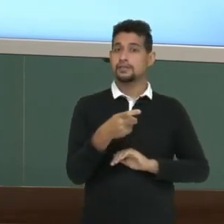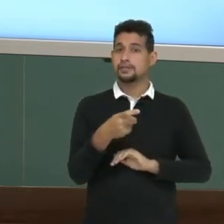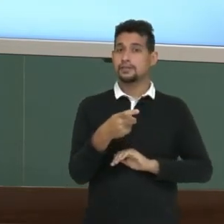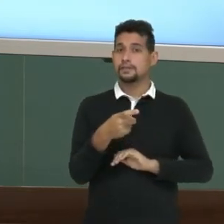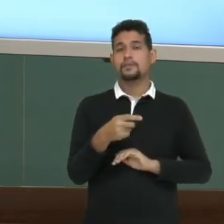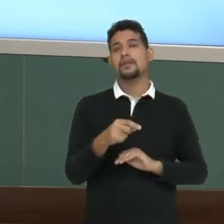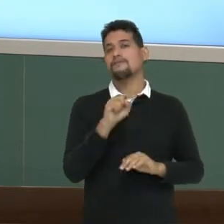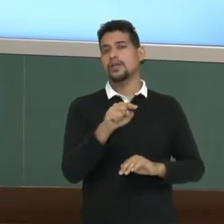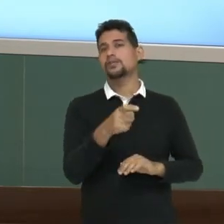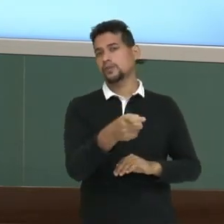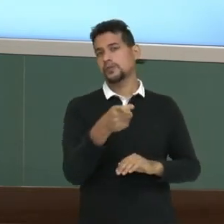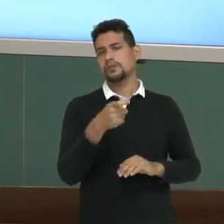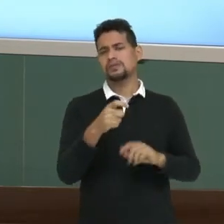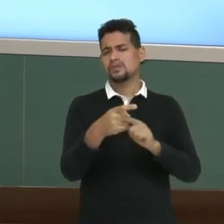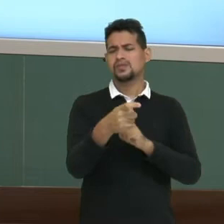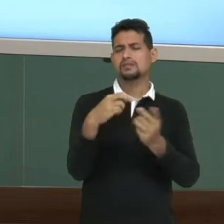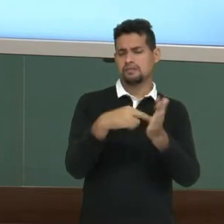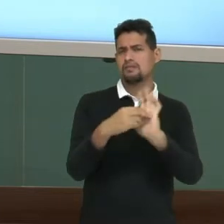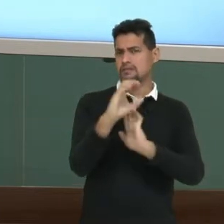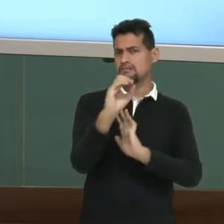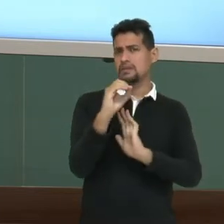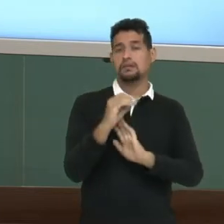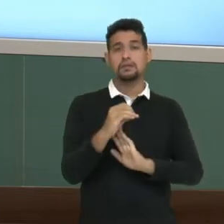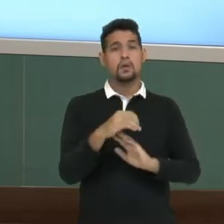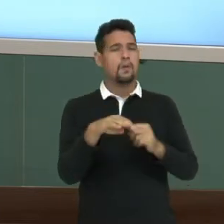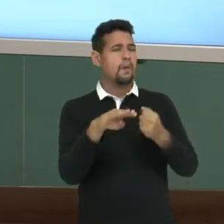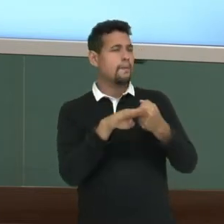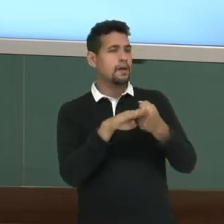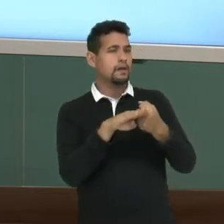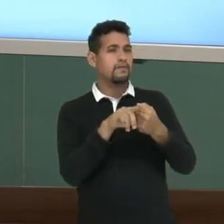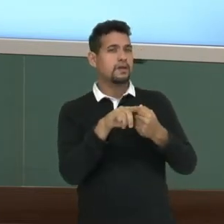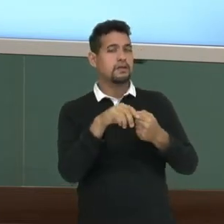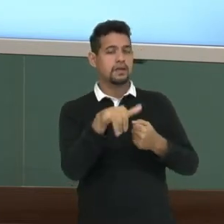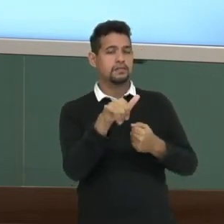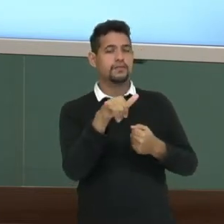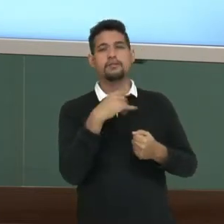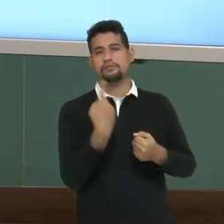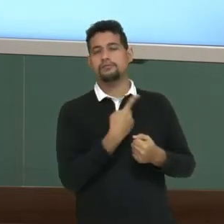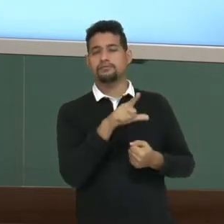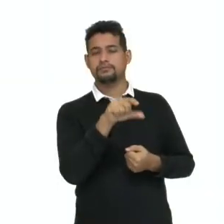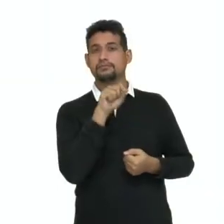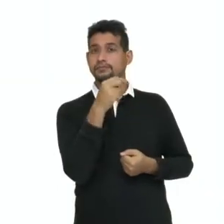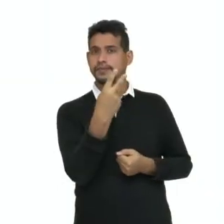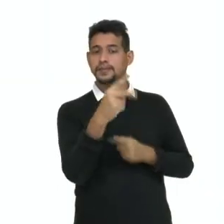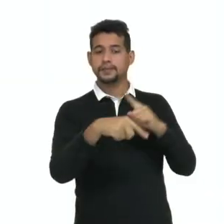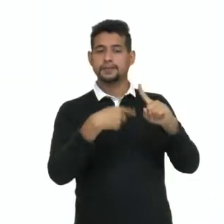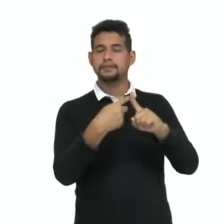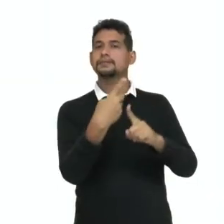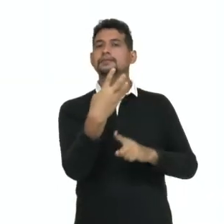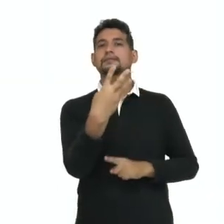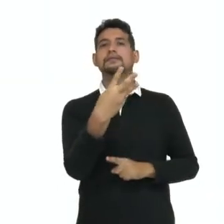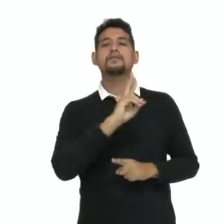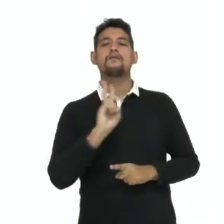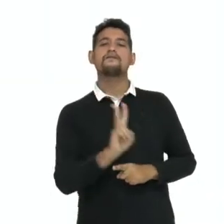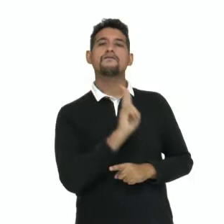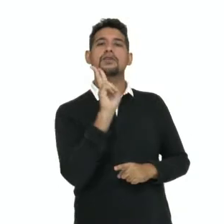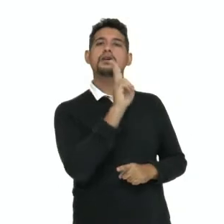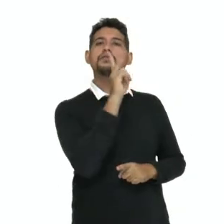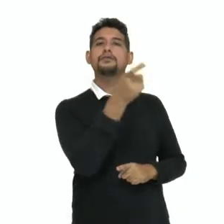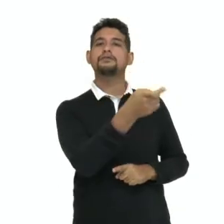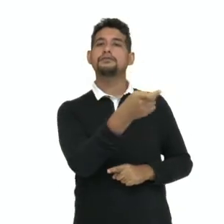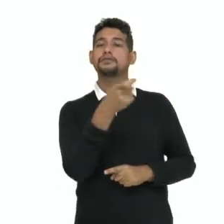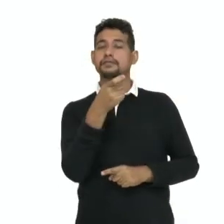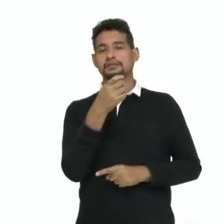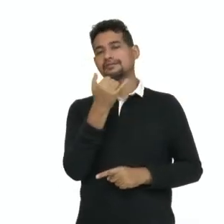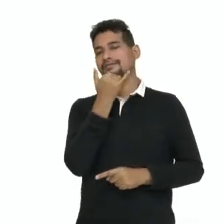0. 1 meio vezes o y, que a gente determinou que é 2, mais 3. O valor de x ao quadrado,